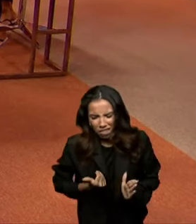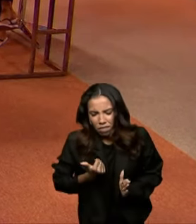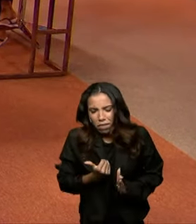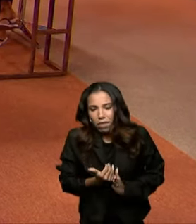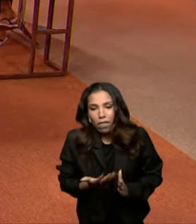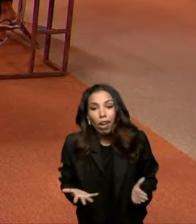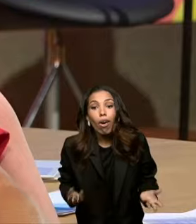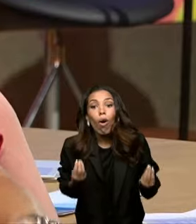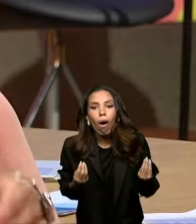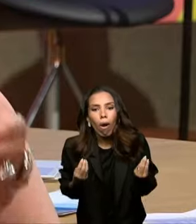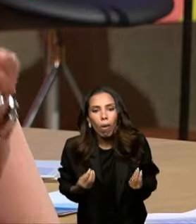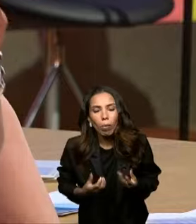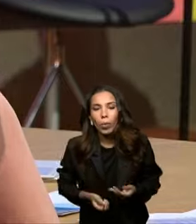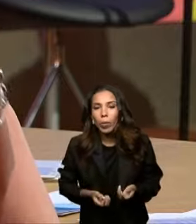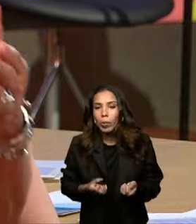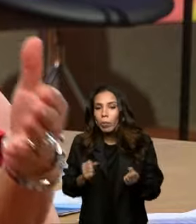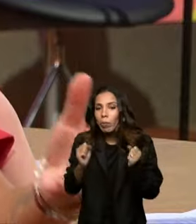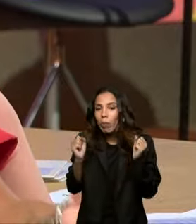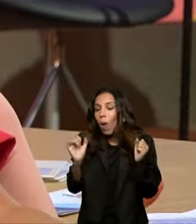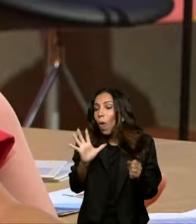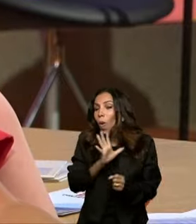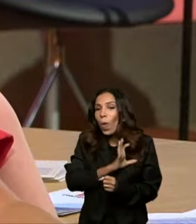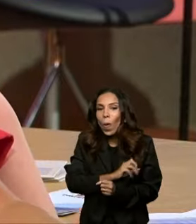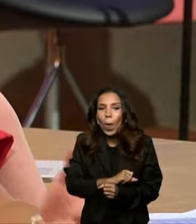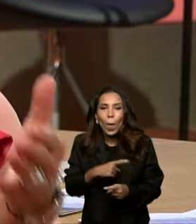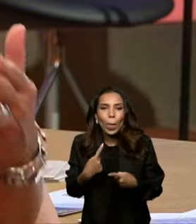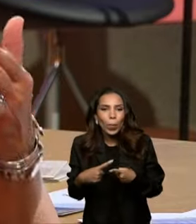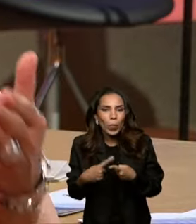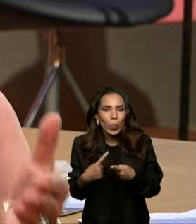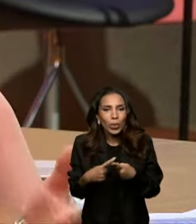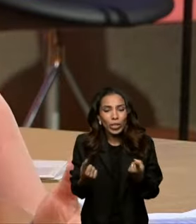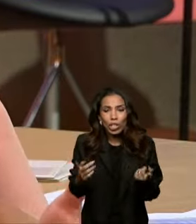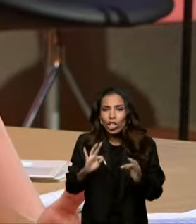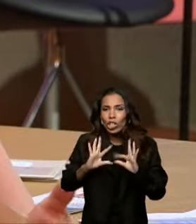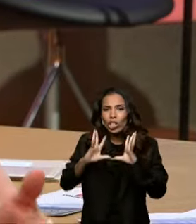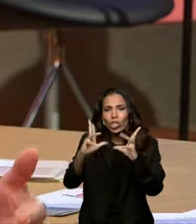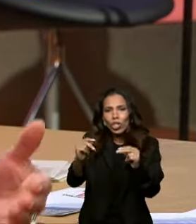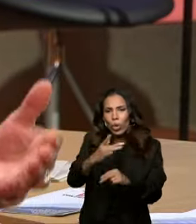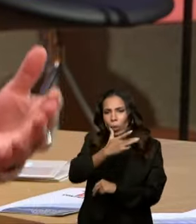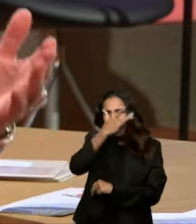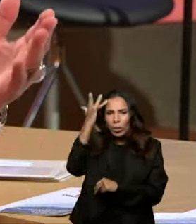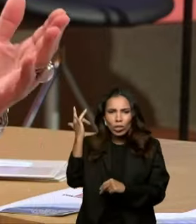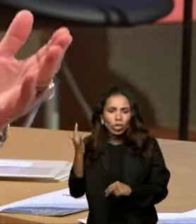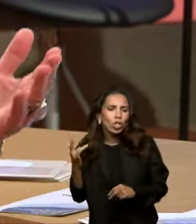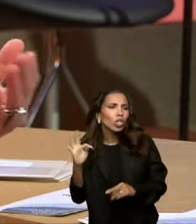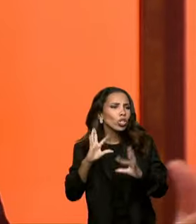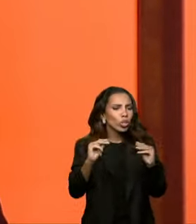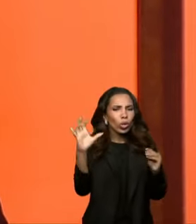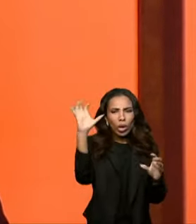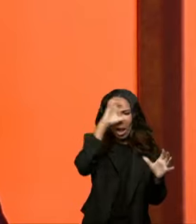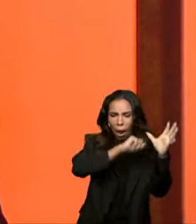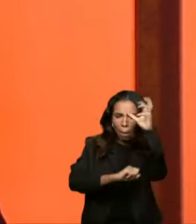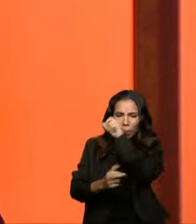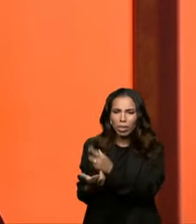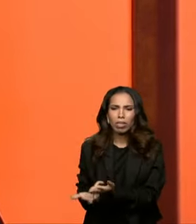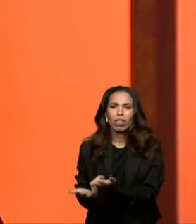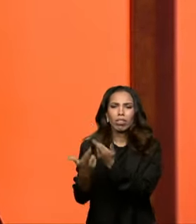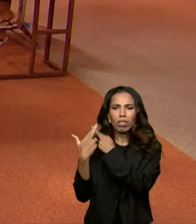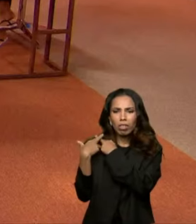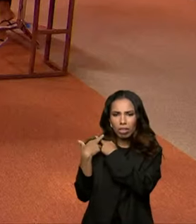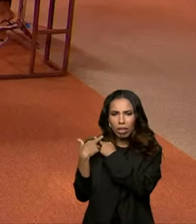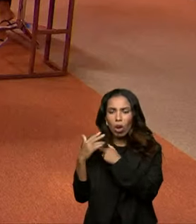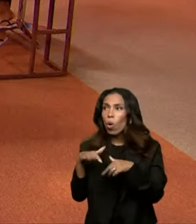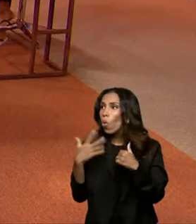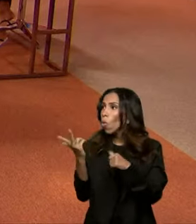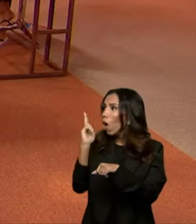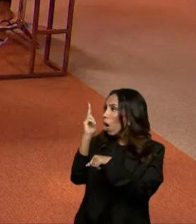Eu podia ficar conversando aqui um assunto tão... Porque hoje a gente fez um Sem Censura com um serviço para todo mundo. Bacana. Todo mundo aprendendo a sua responsabilidade. Porque olha a câmera que eu vou olhar